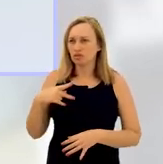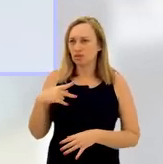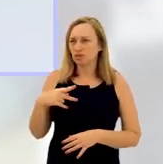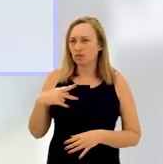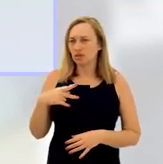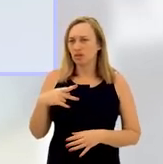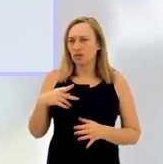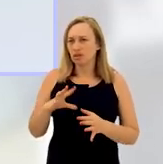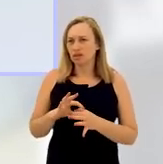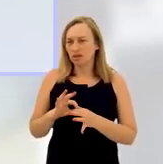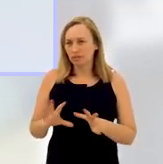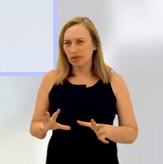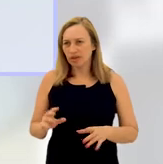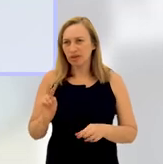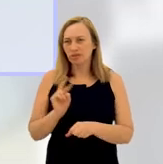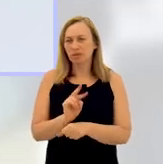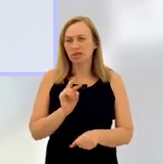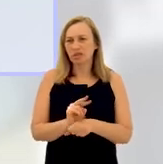Então,